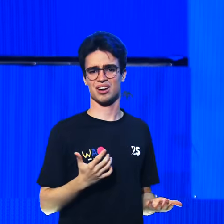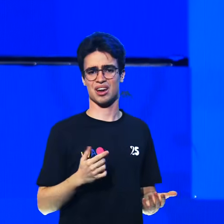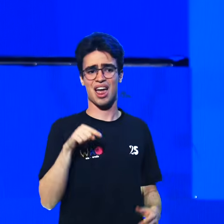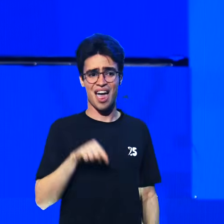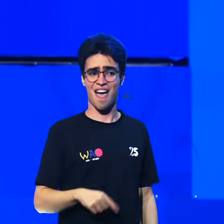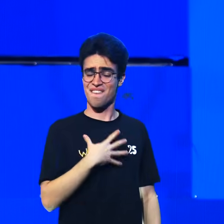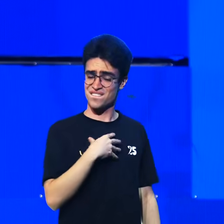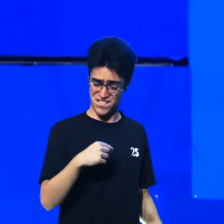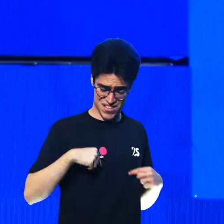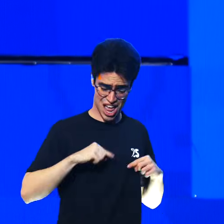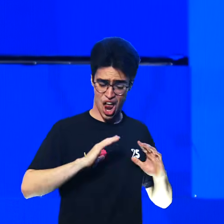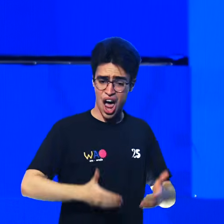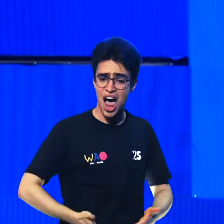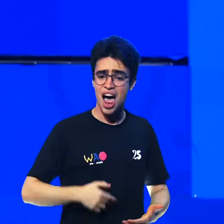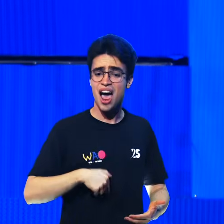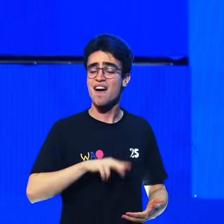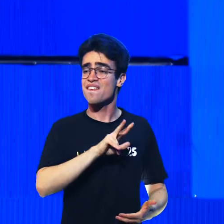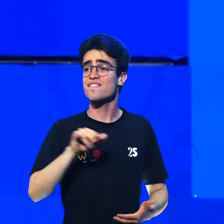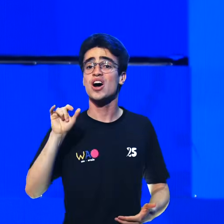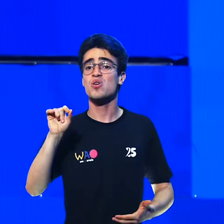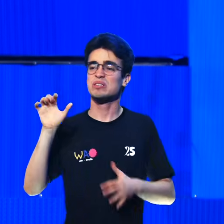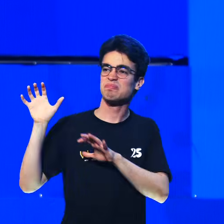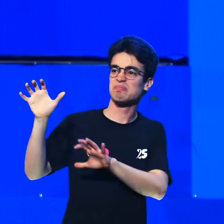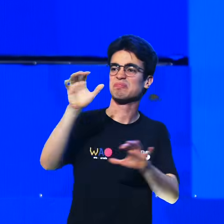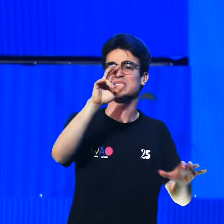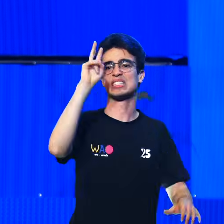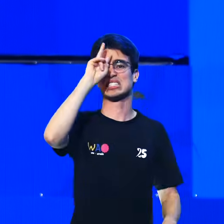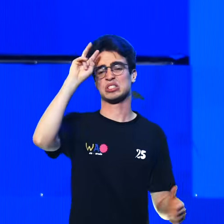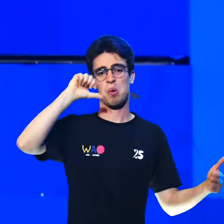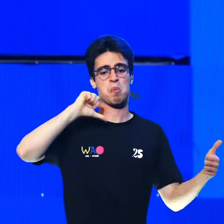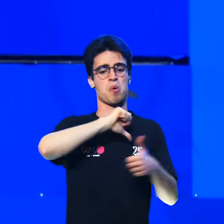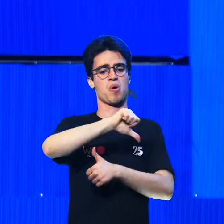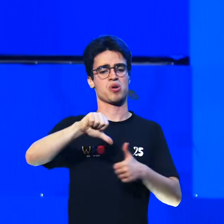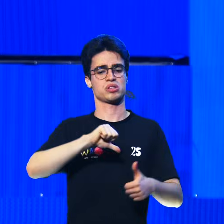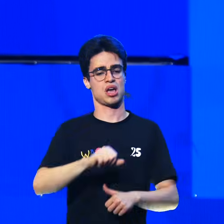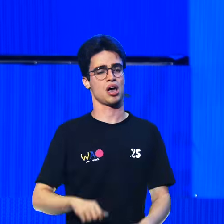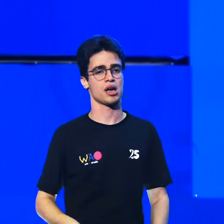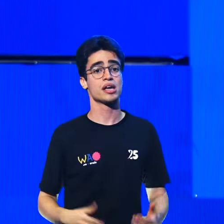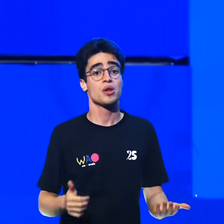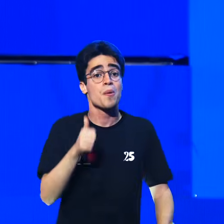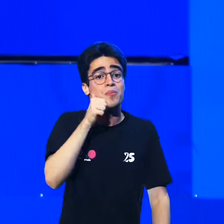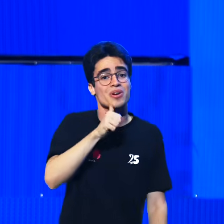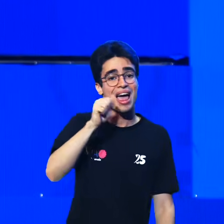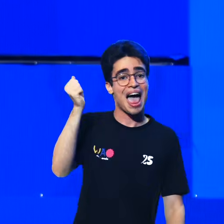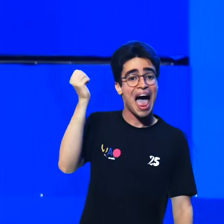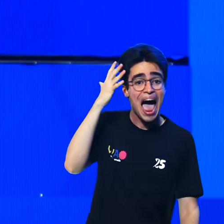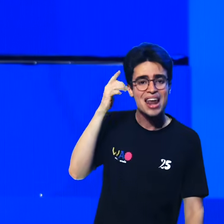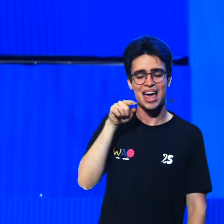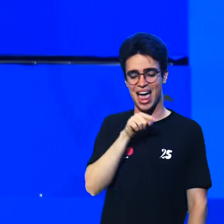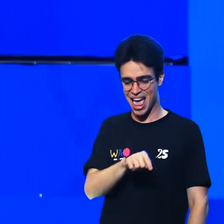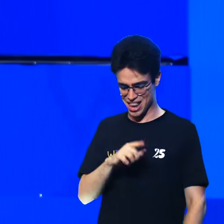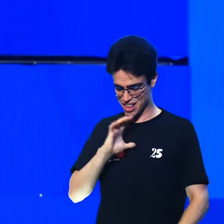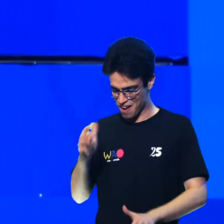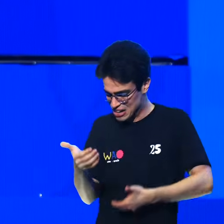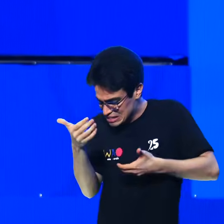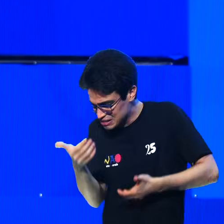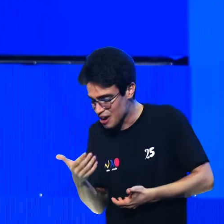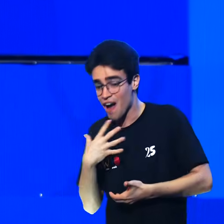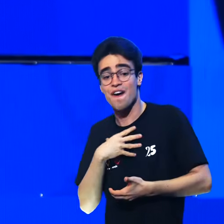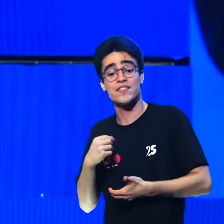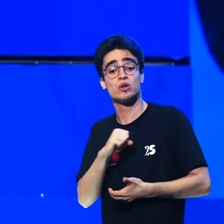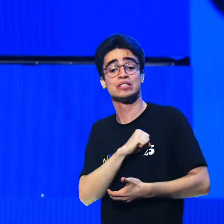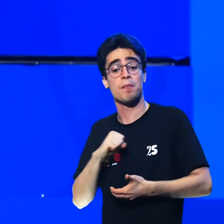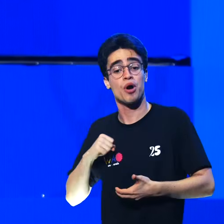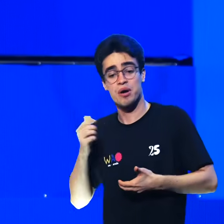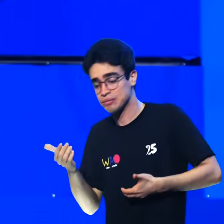essa menina vai mudar a história. E ela entrega Samuel no templo. E esse menino se torna